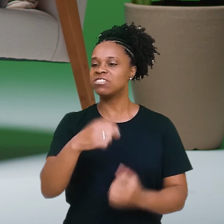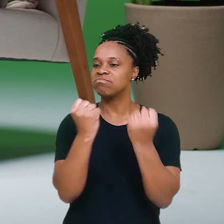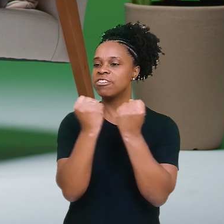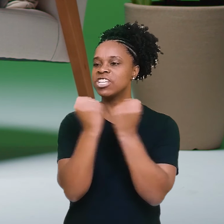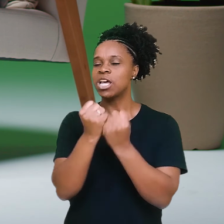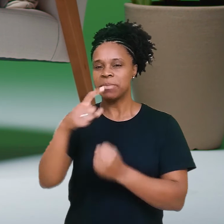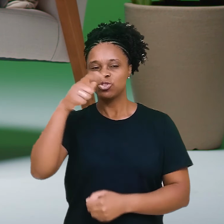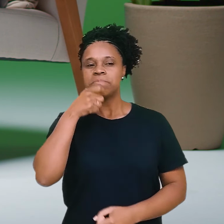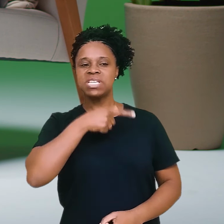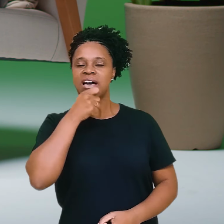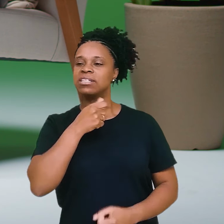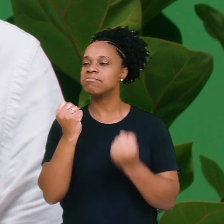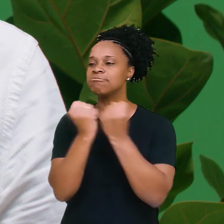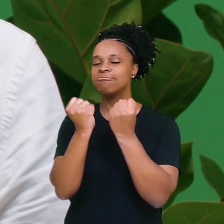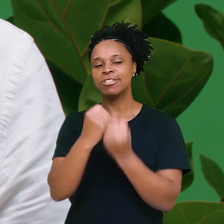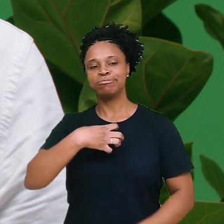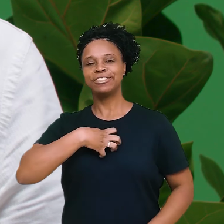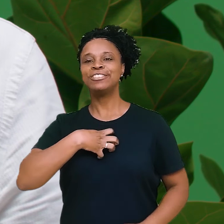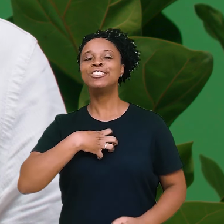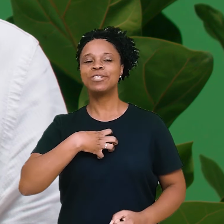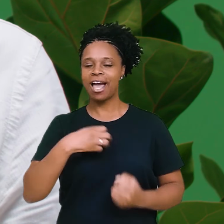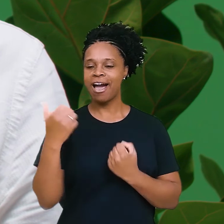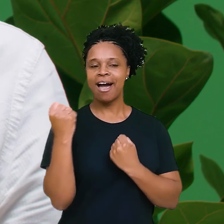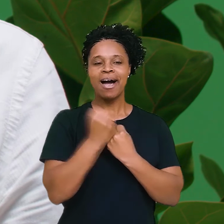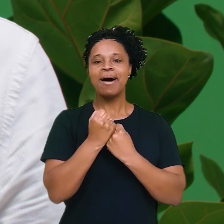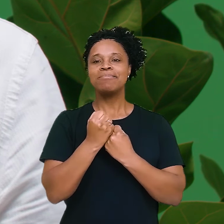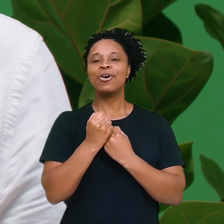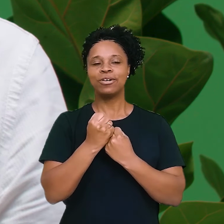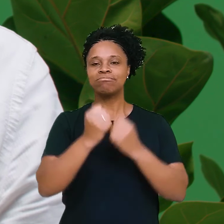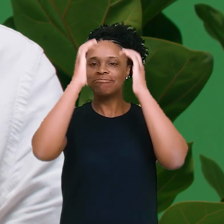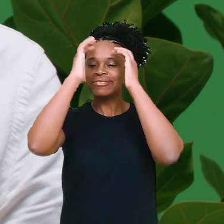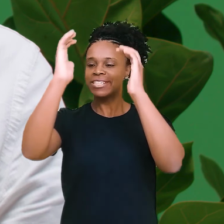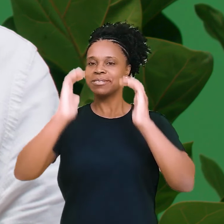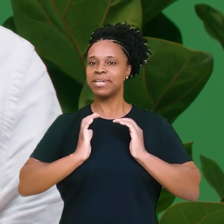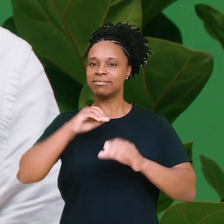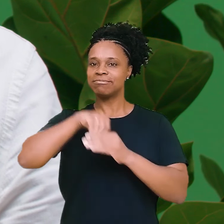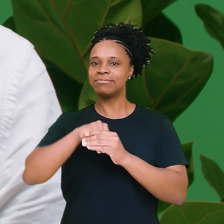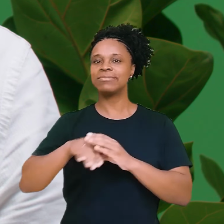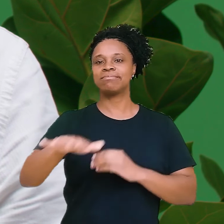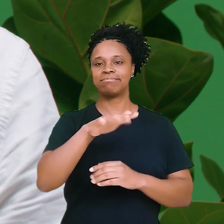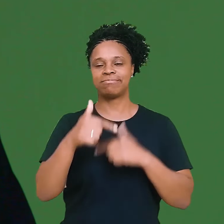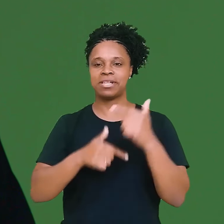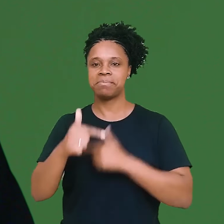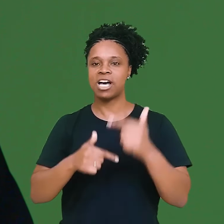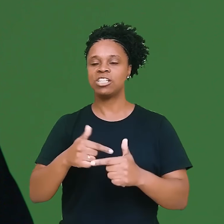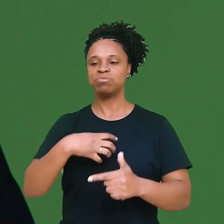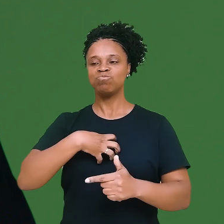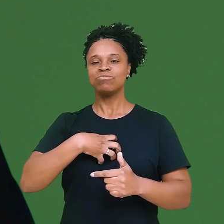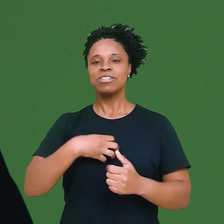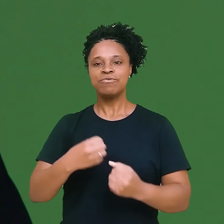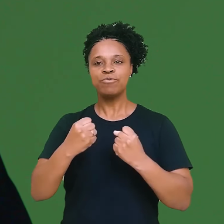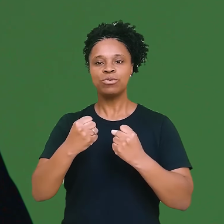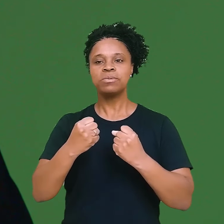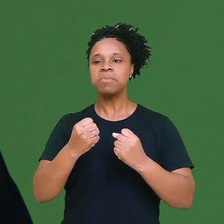me defendendo de piadinhas dos colegas. Então eu senti um apoio ali, me senti o respeito ali dentro do meu ambiente de trabalho. E isso me deu